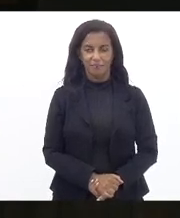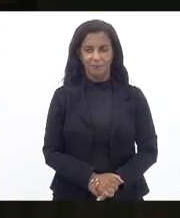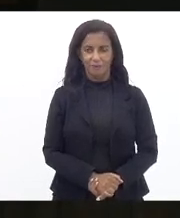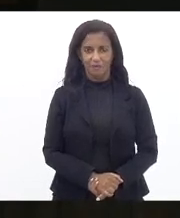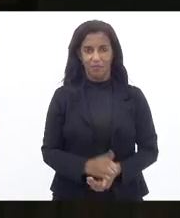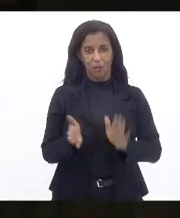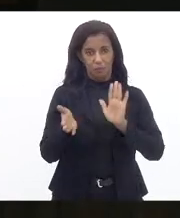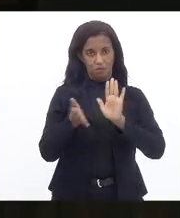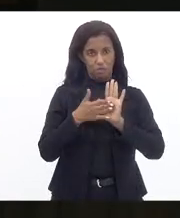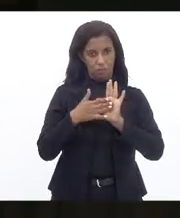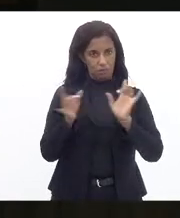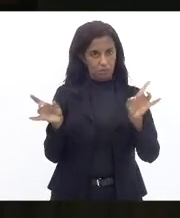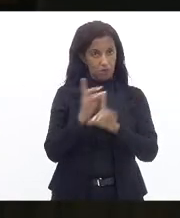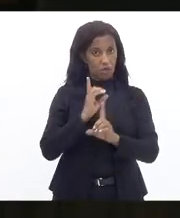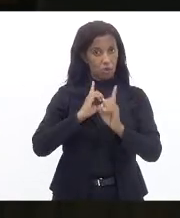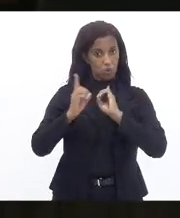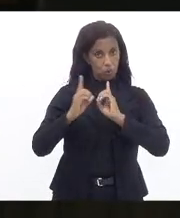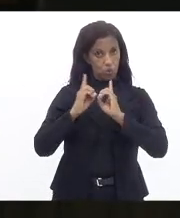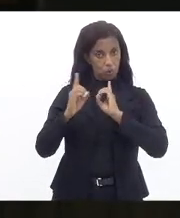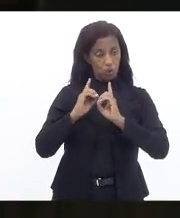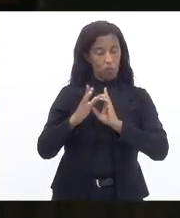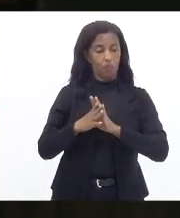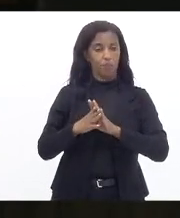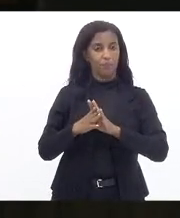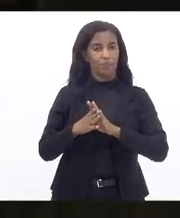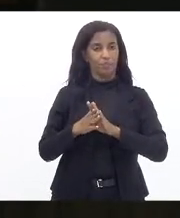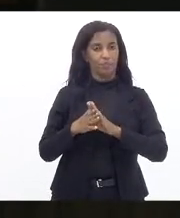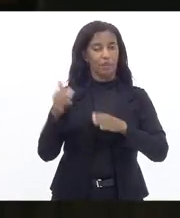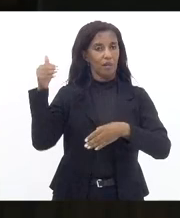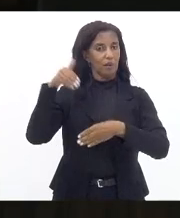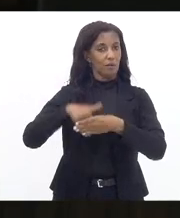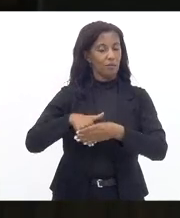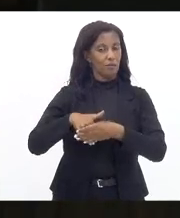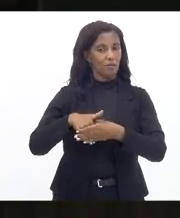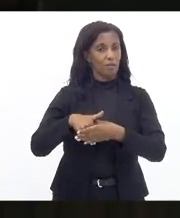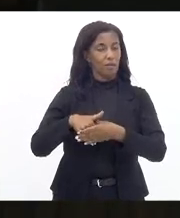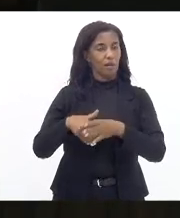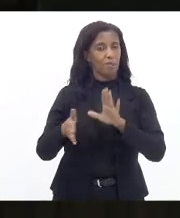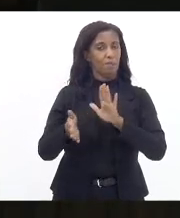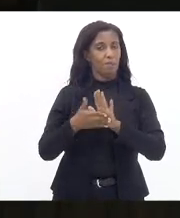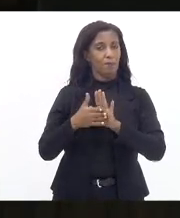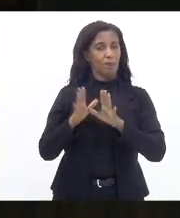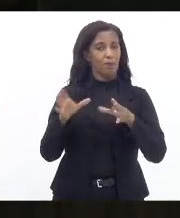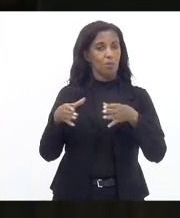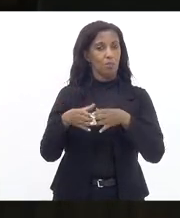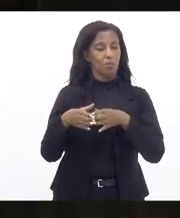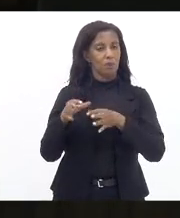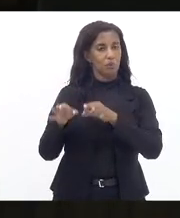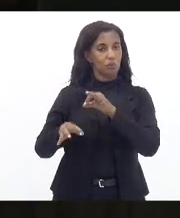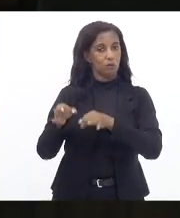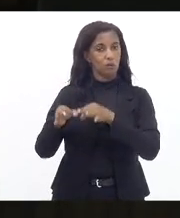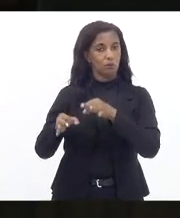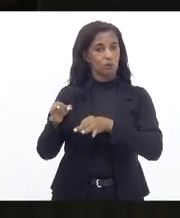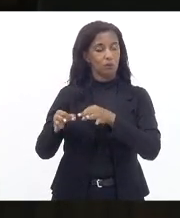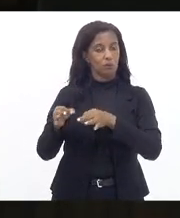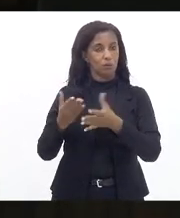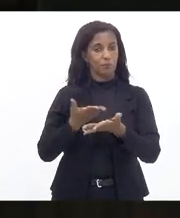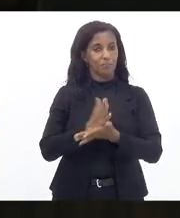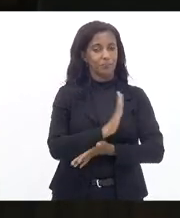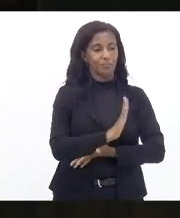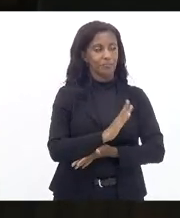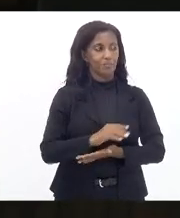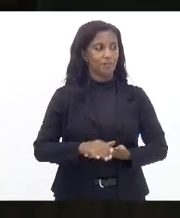Os pareceres emitidos em discussão. Não há ninguém queira discutir, encerrar a discussão em votação. Parecer da Comissão de Constituição e Justiça. Senhores que aprovam, permaneçam como estão,